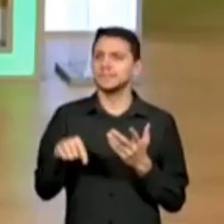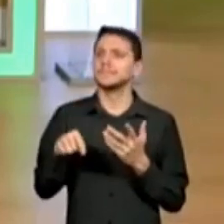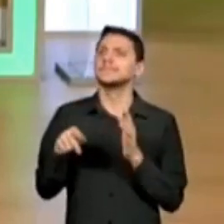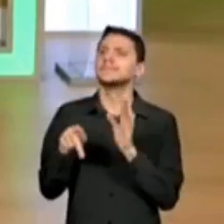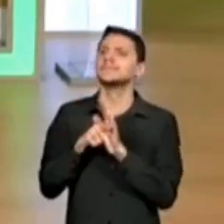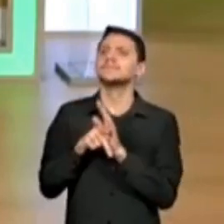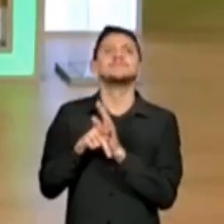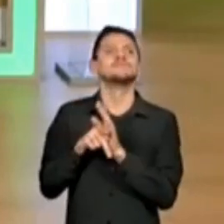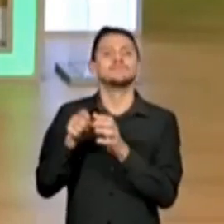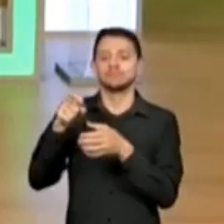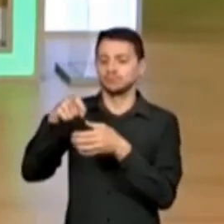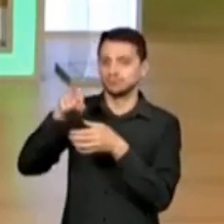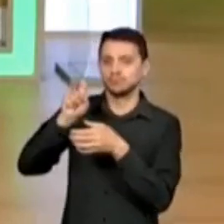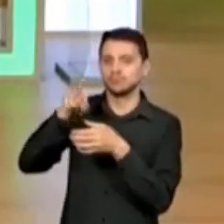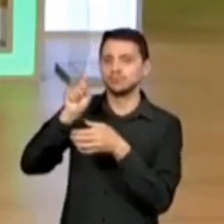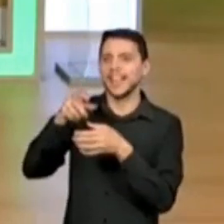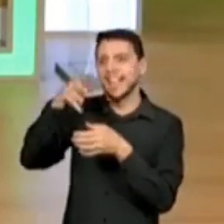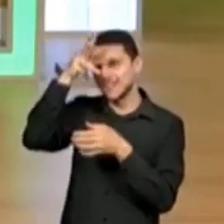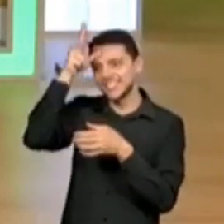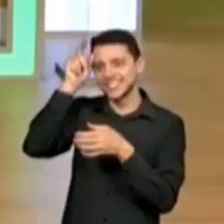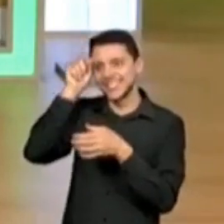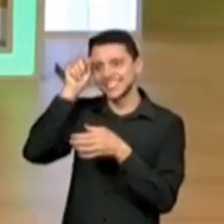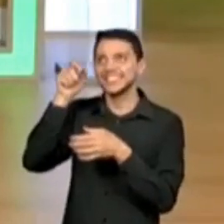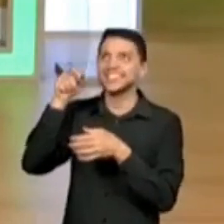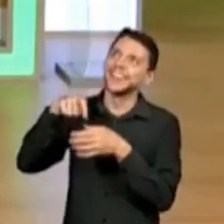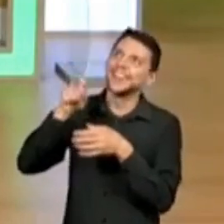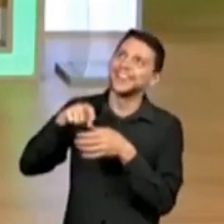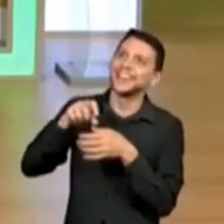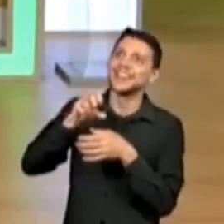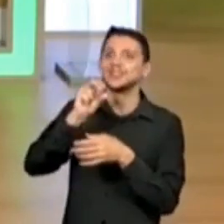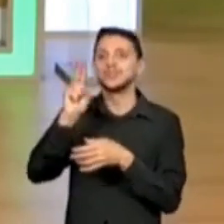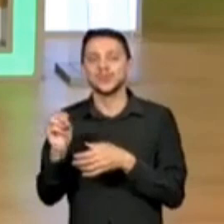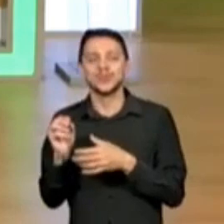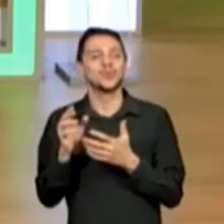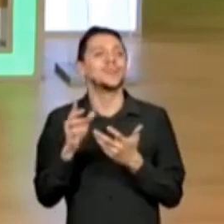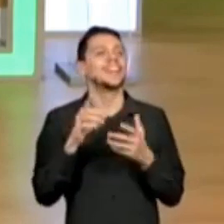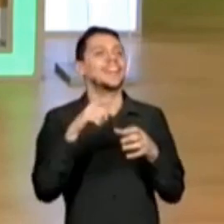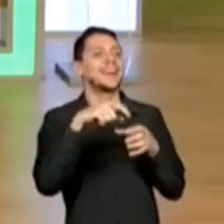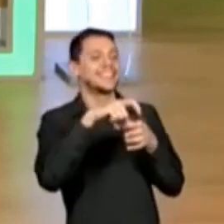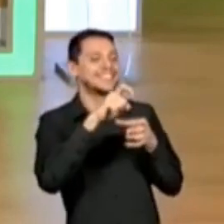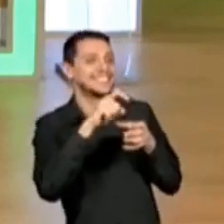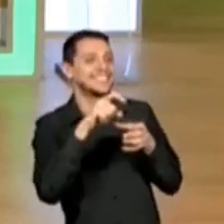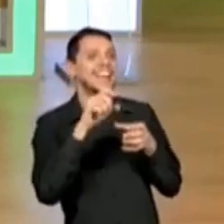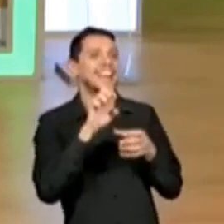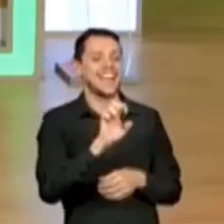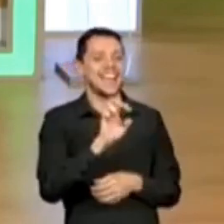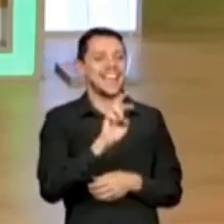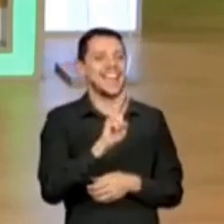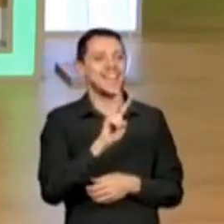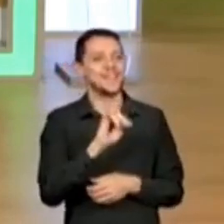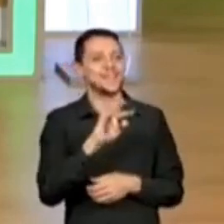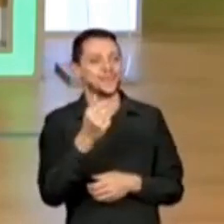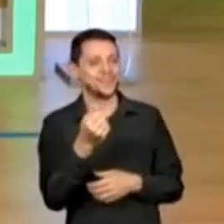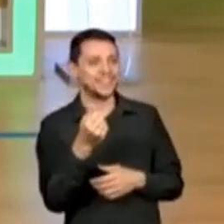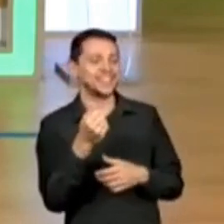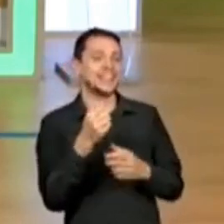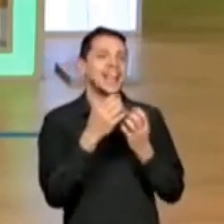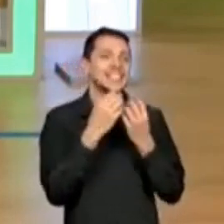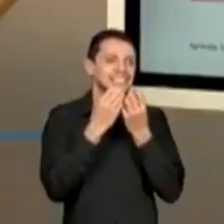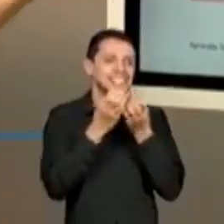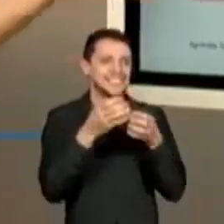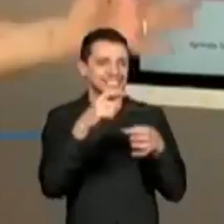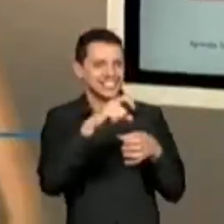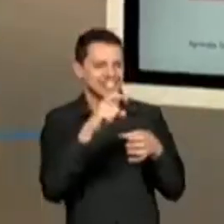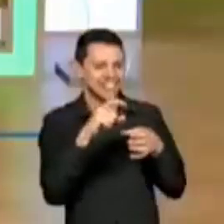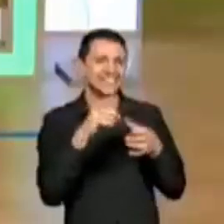esse. Lata de suco, Lata de ervilha. Lata de milho. Latas. Latas. Latas.